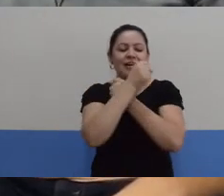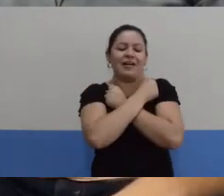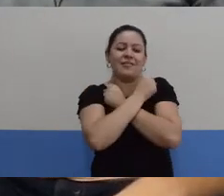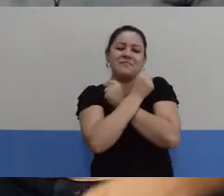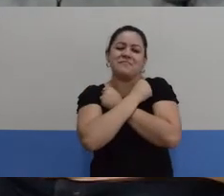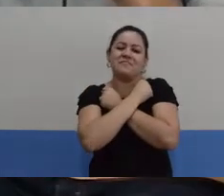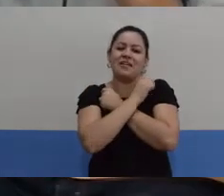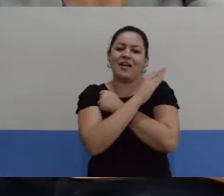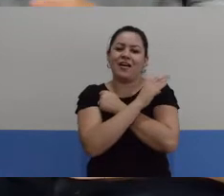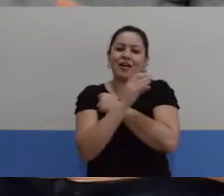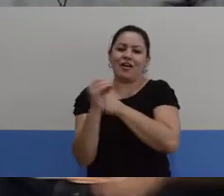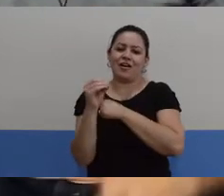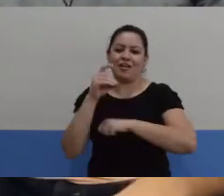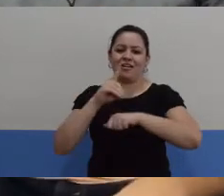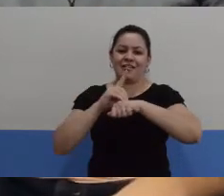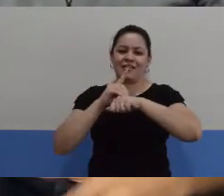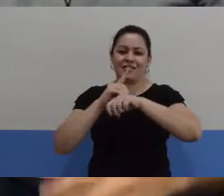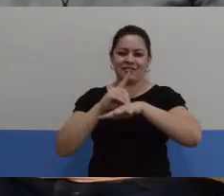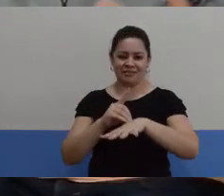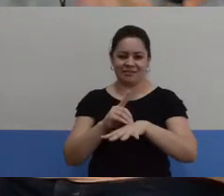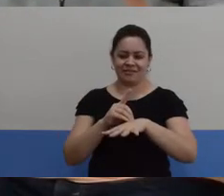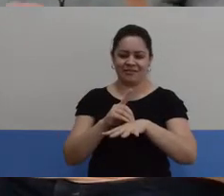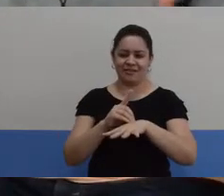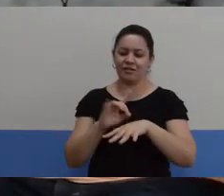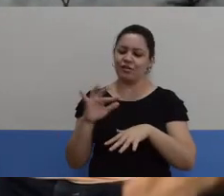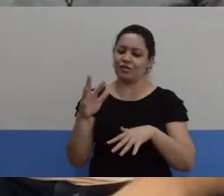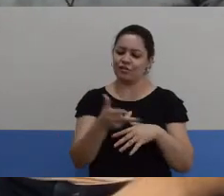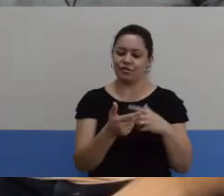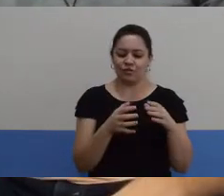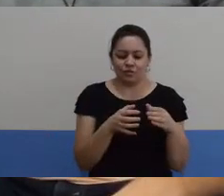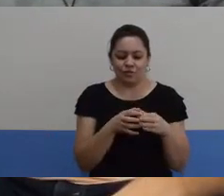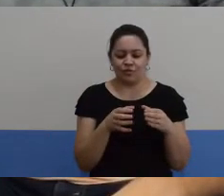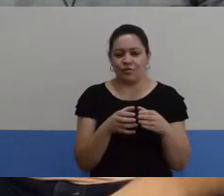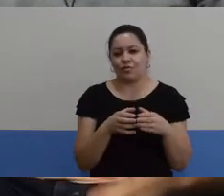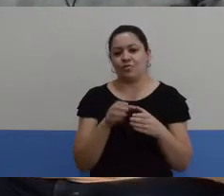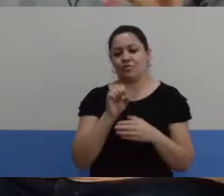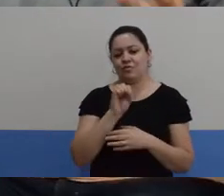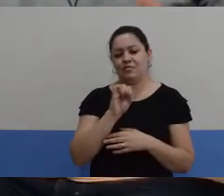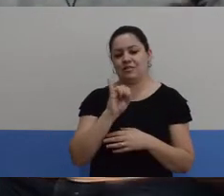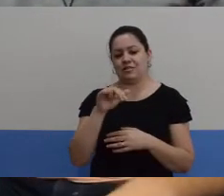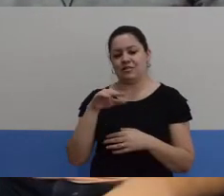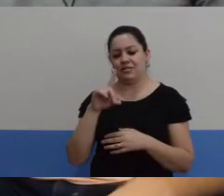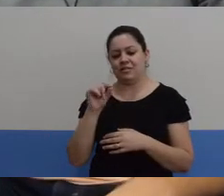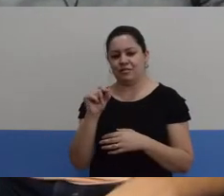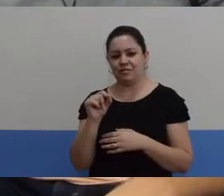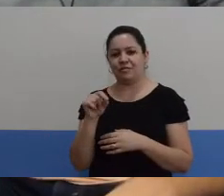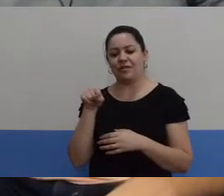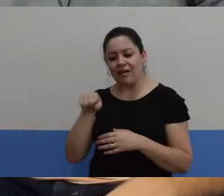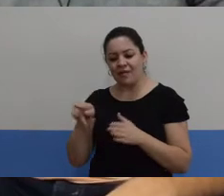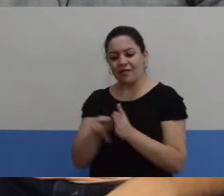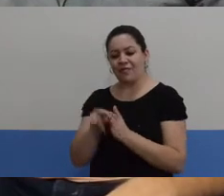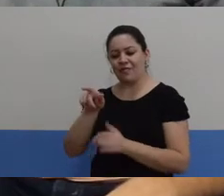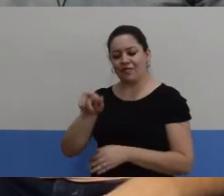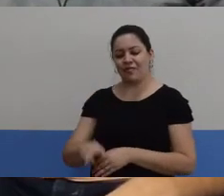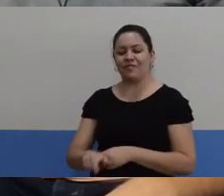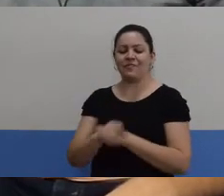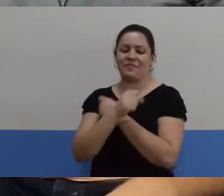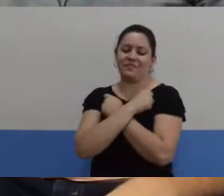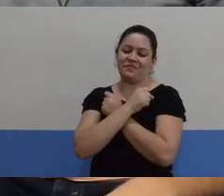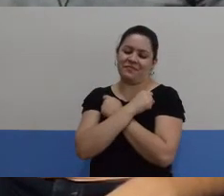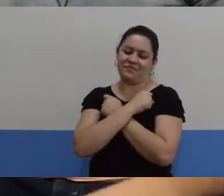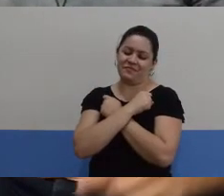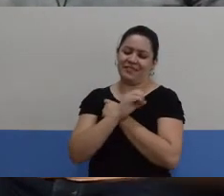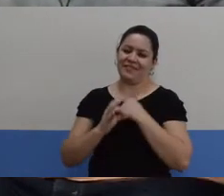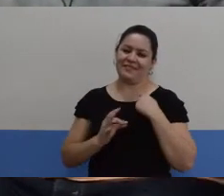coordenador diocesano de toda a comissão do sínodo. Então, nosso abraço ao Padre Valdecir. Wilson